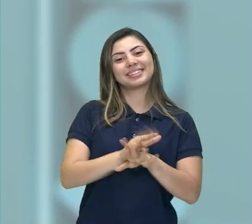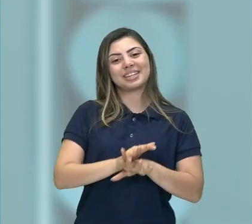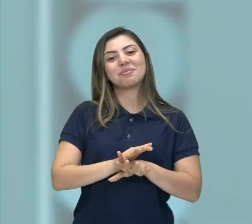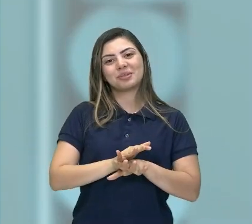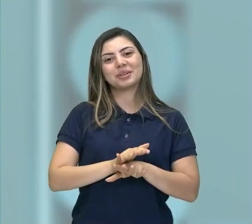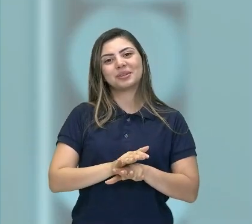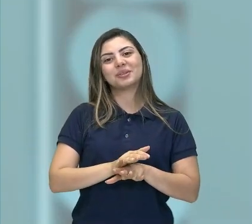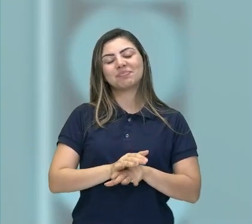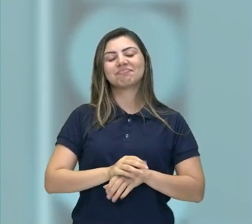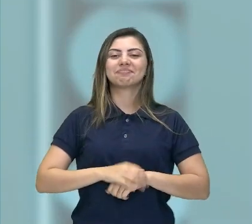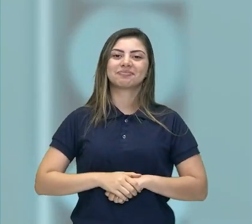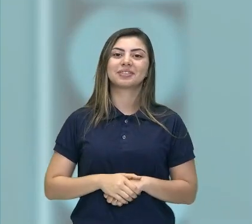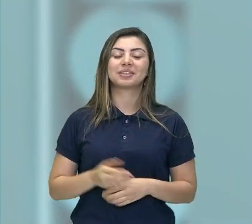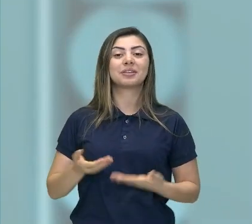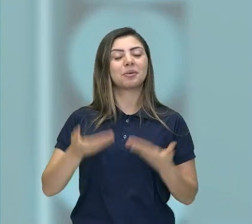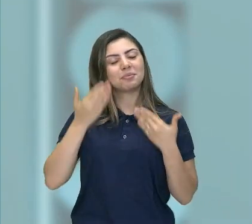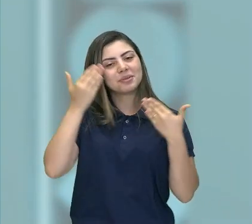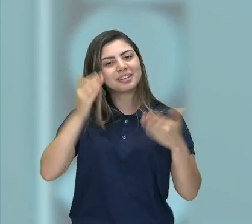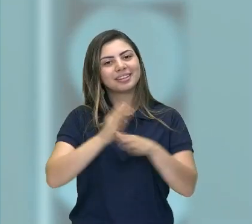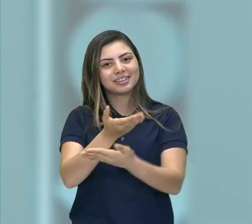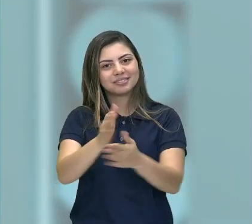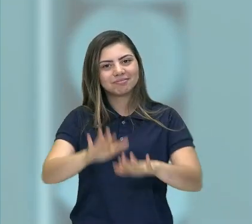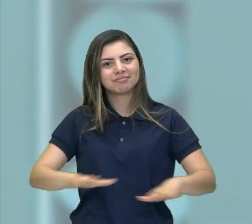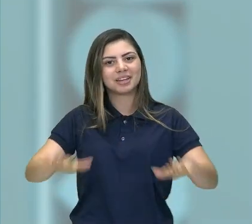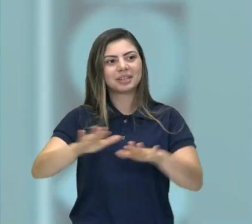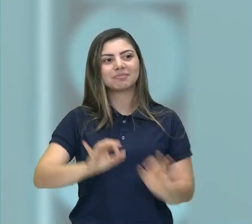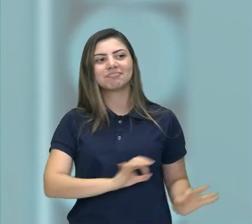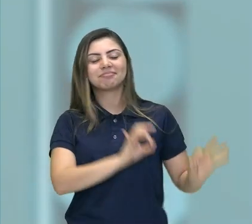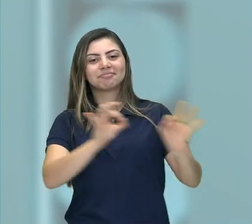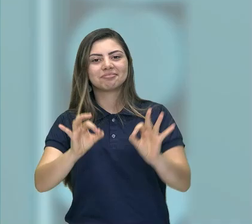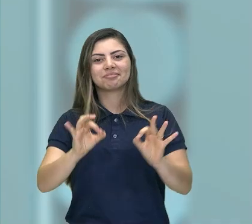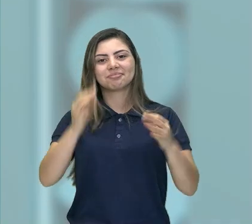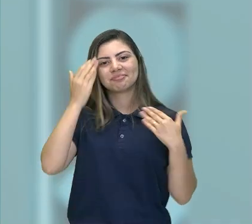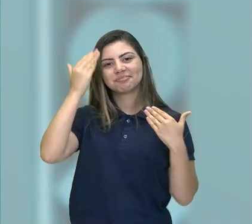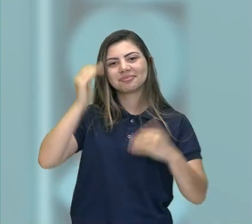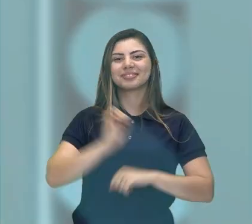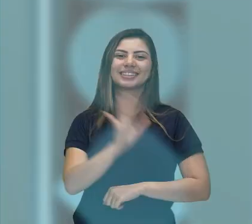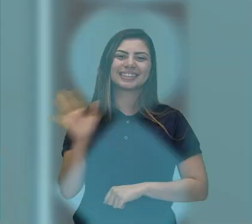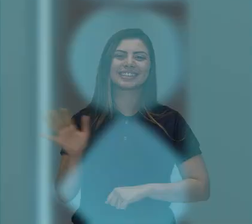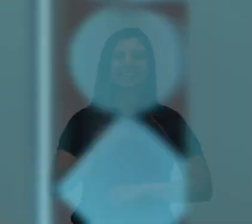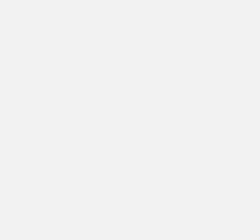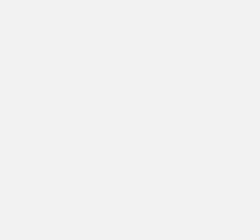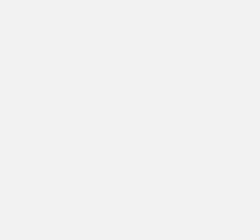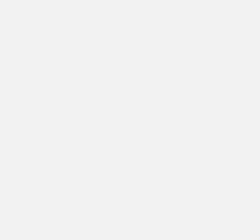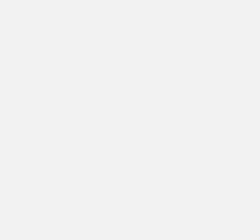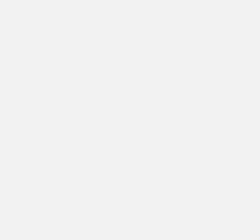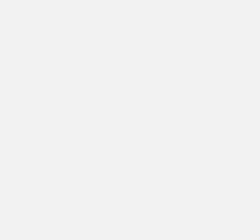vamos encerrando por aqui. Eu agradeço a presença de todos vocês. Fiquem bem e até a próxima.